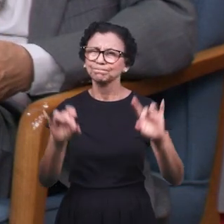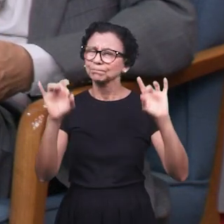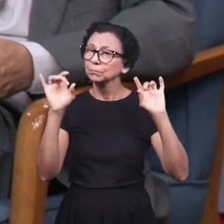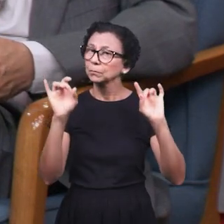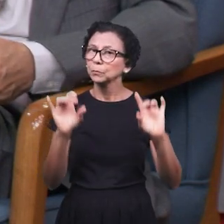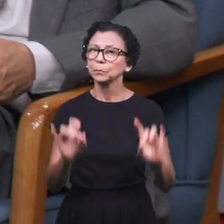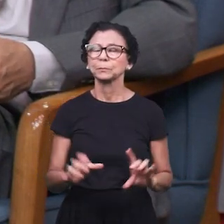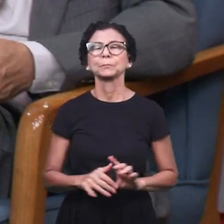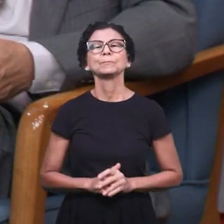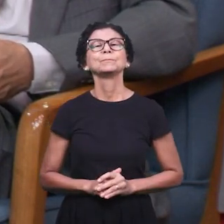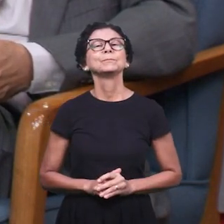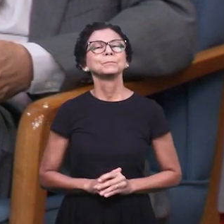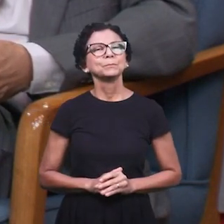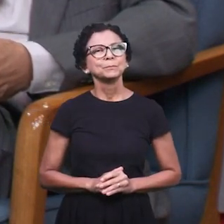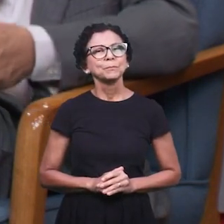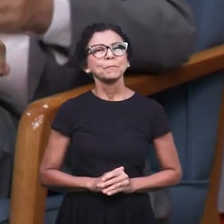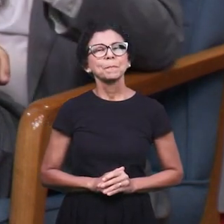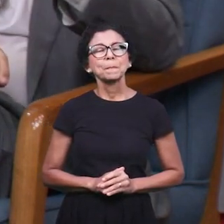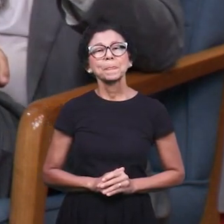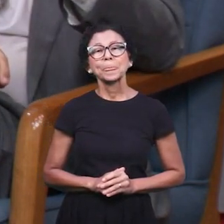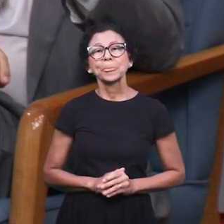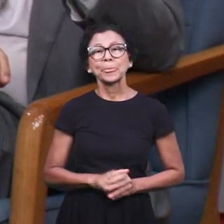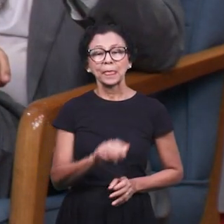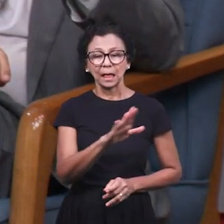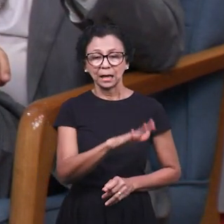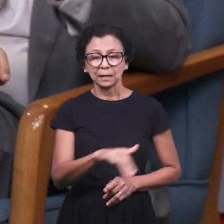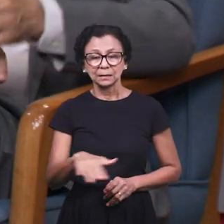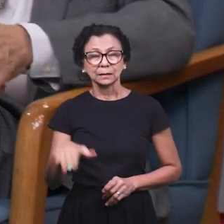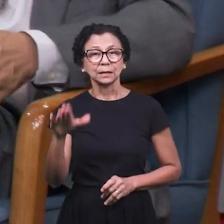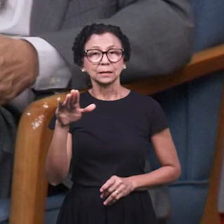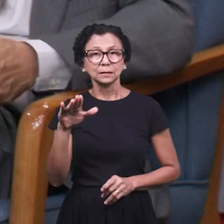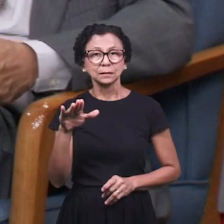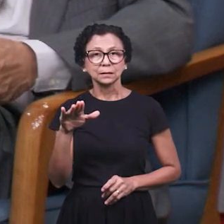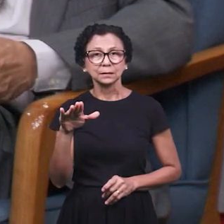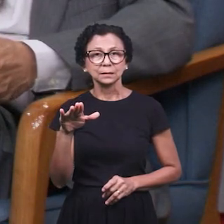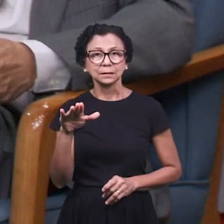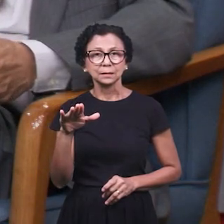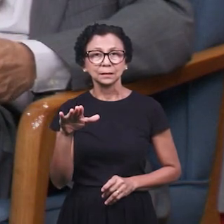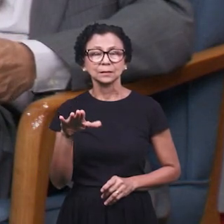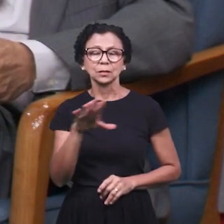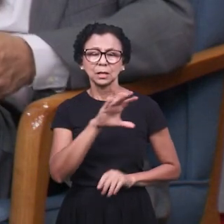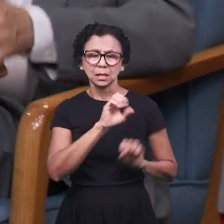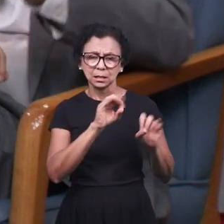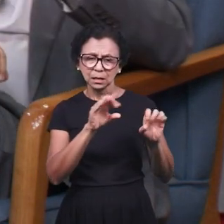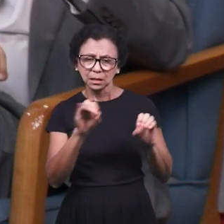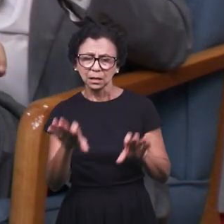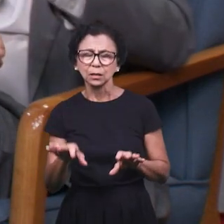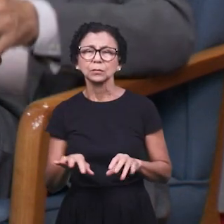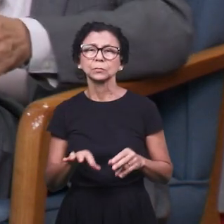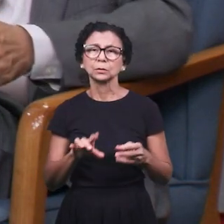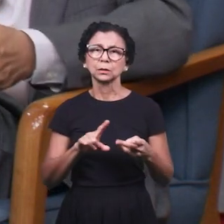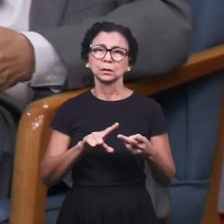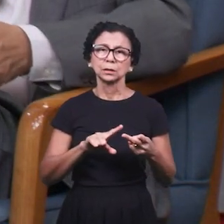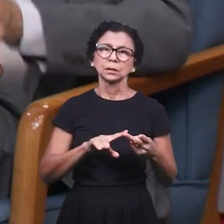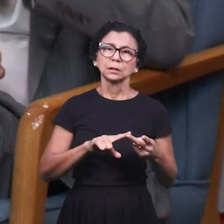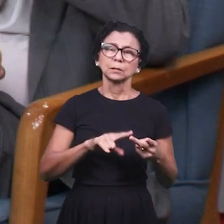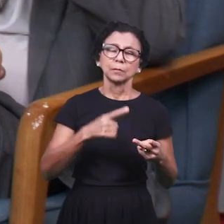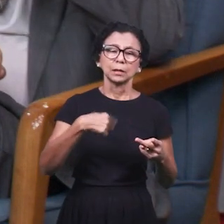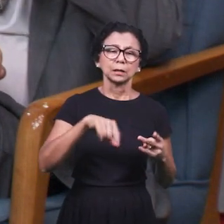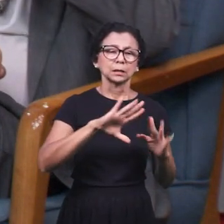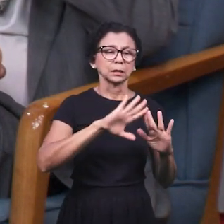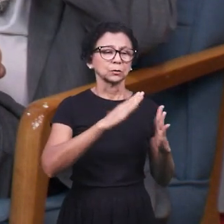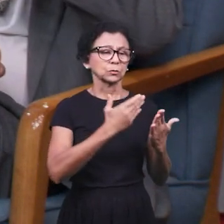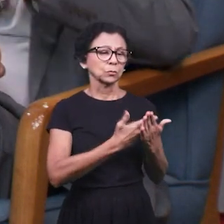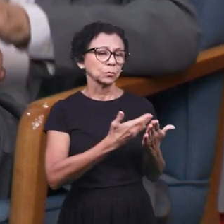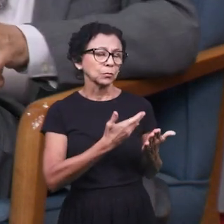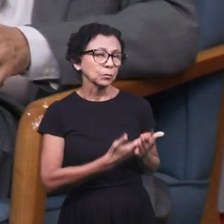para a igreja. Nós ensinamos isso às crianças, às vezes na escola, às vezes